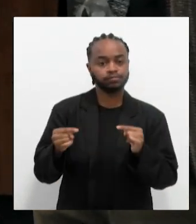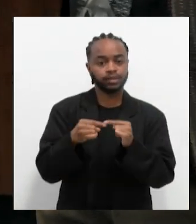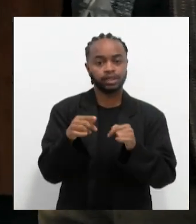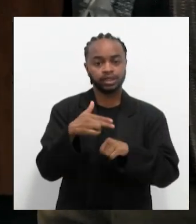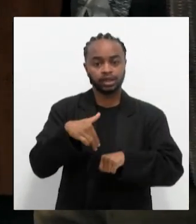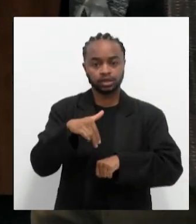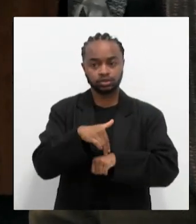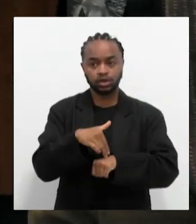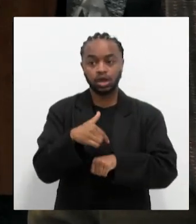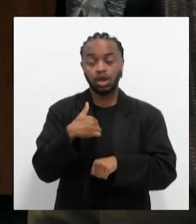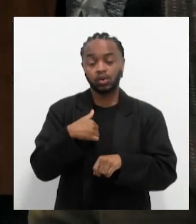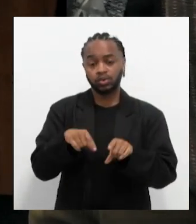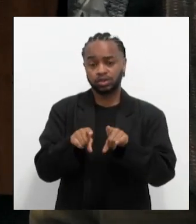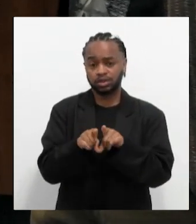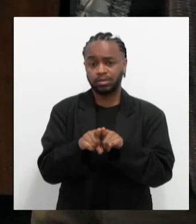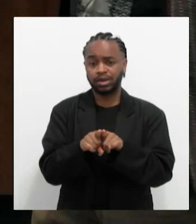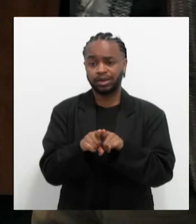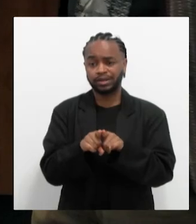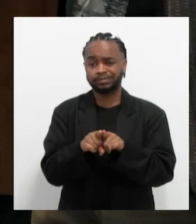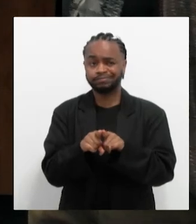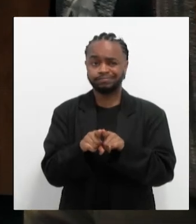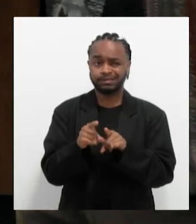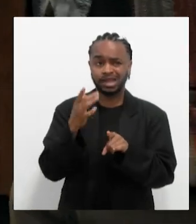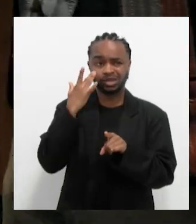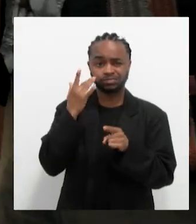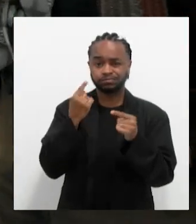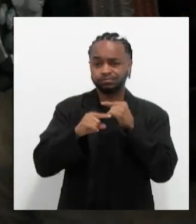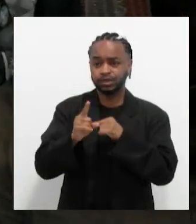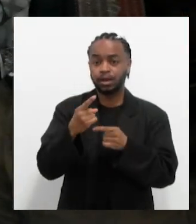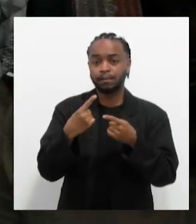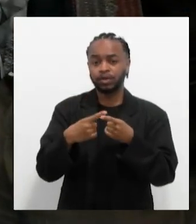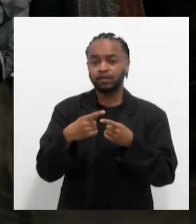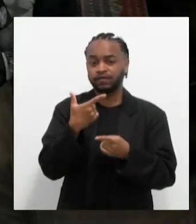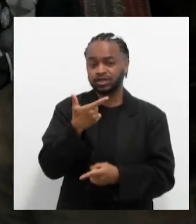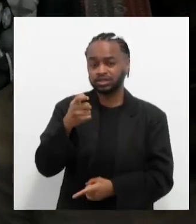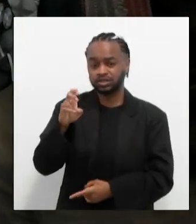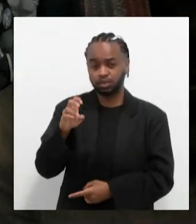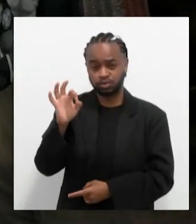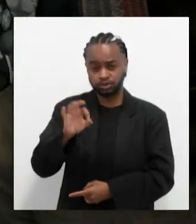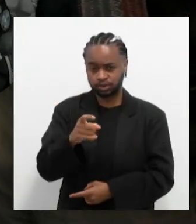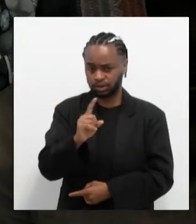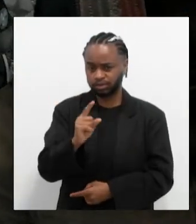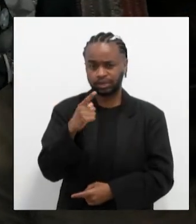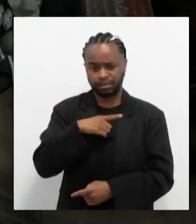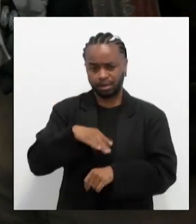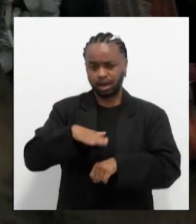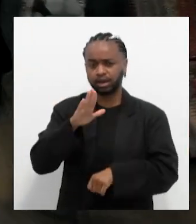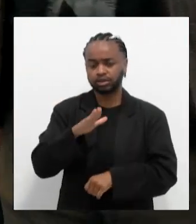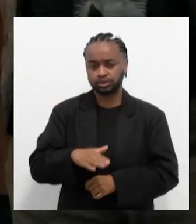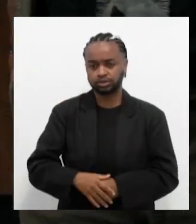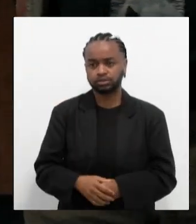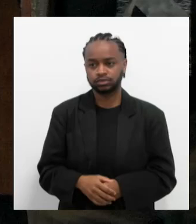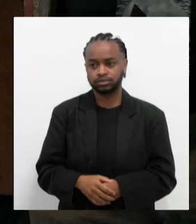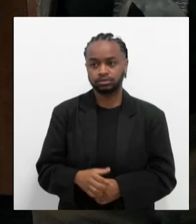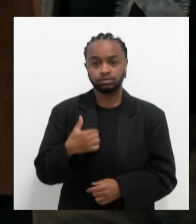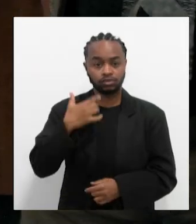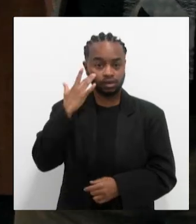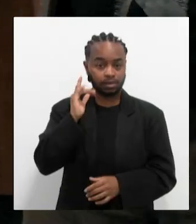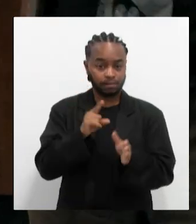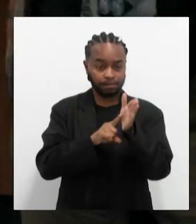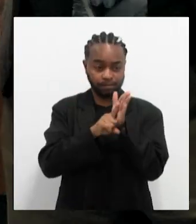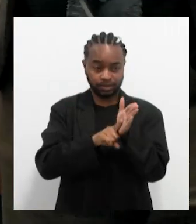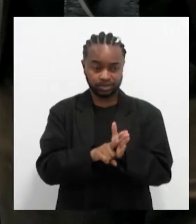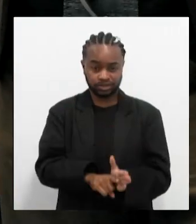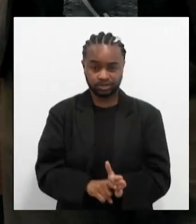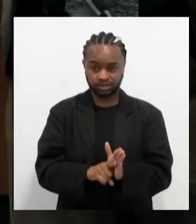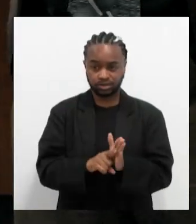até contesto um pouco, porque eu acho que nós não somos 25%, nós somos muito mais. Eu acho que essas pesquisas que tem por